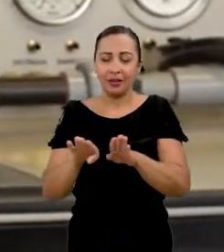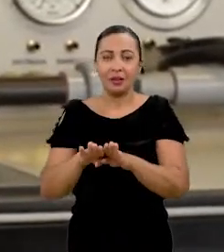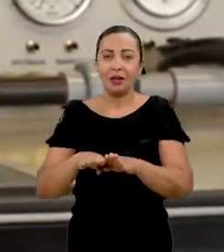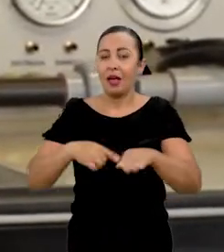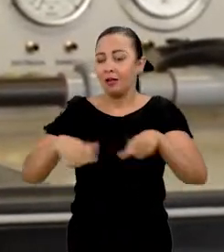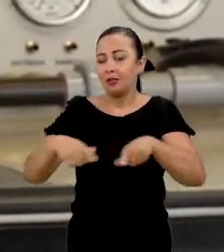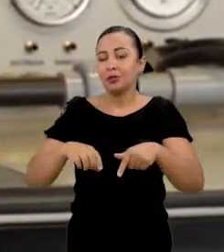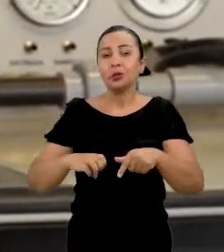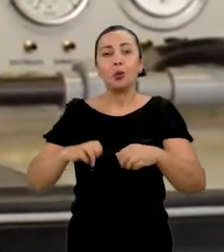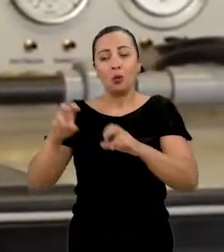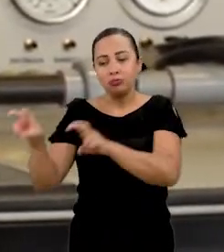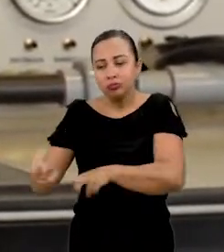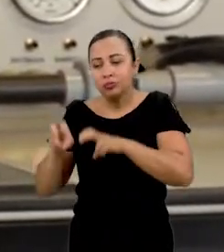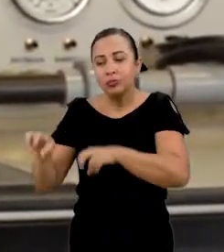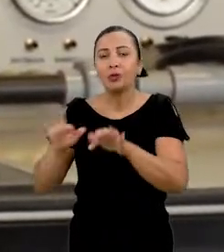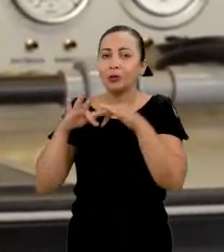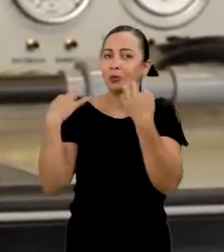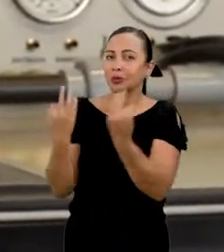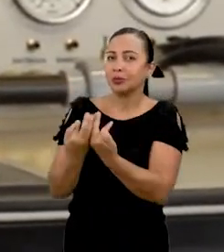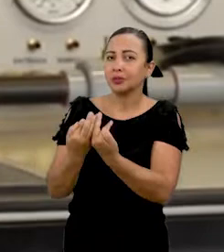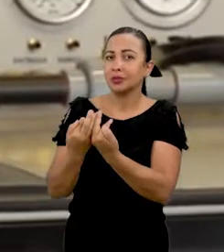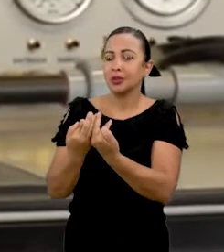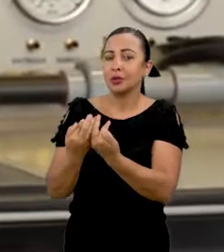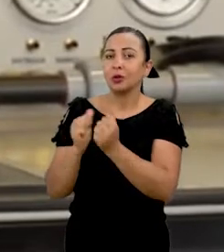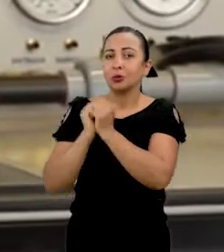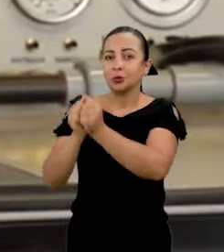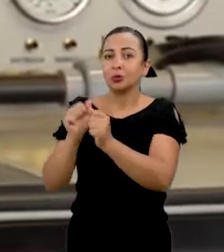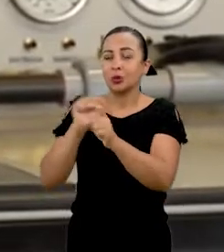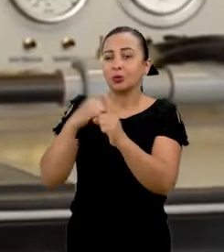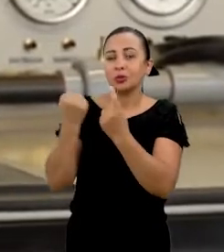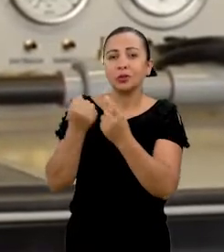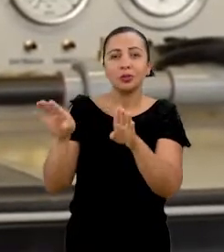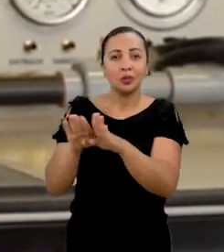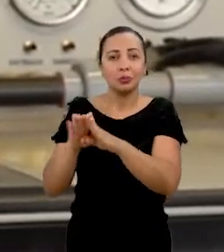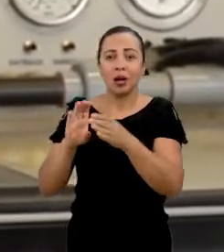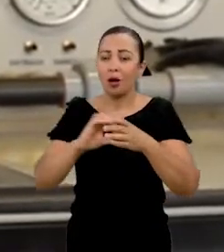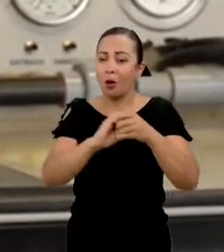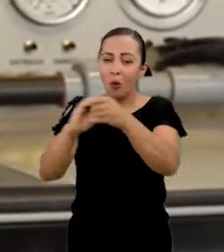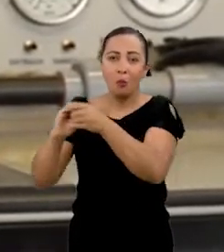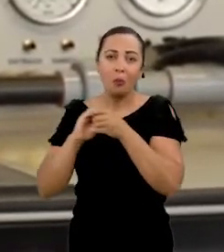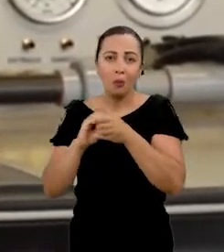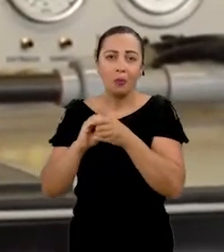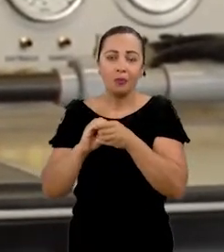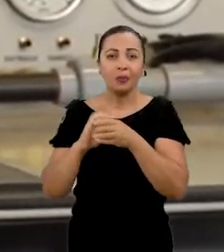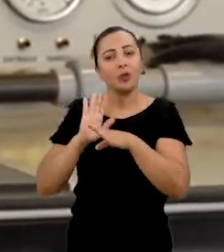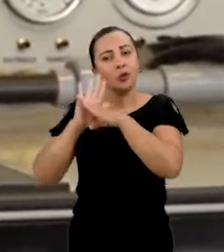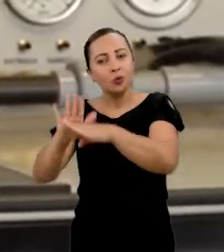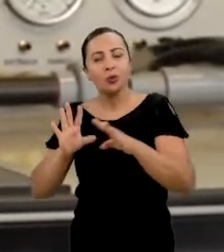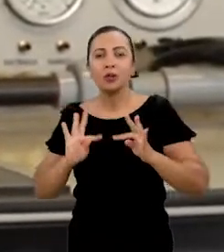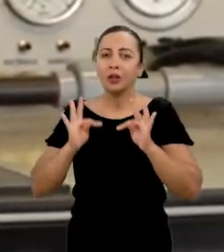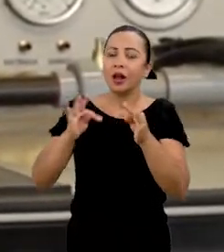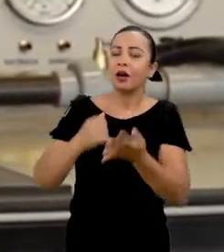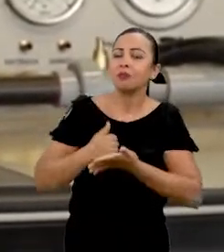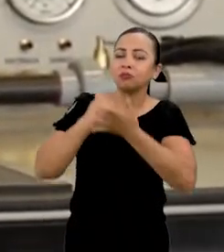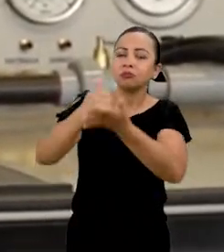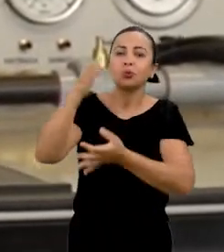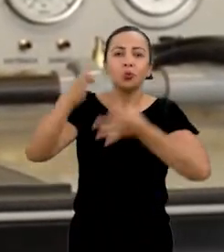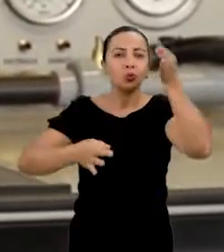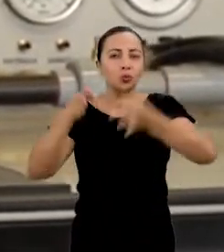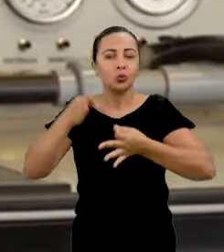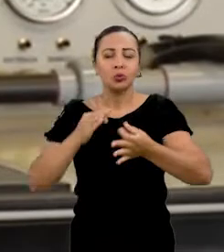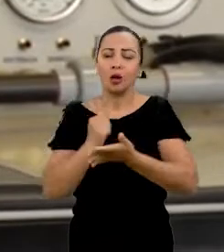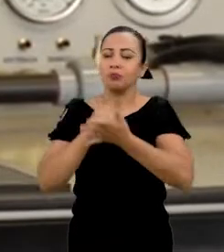estamos trabalhando com agricultores familiares na forma de associações e cooperativas, através de assistência técnica,